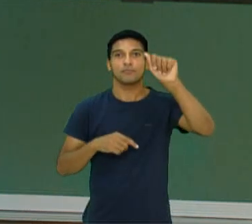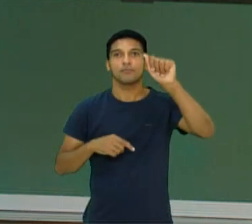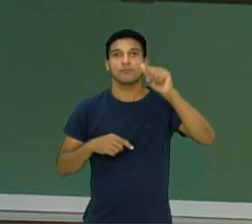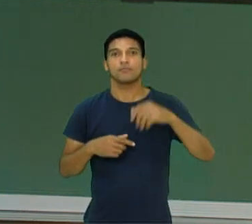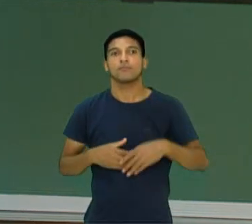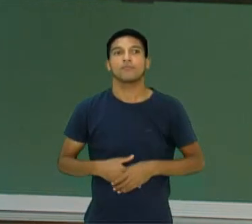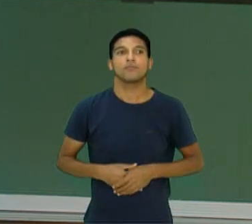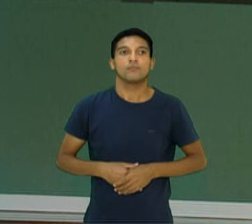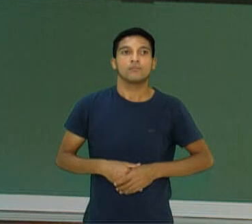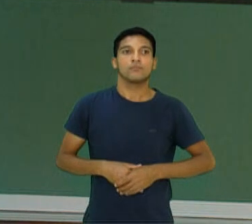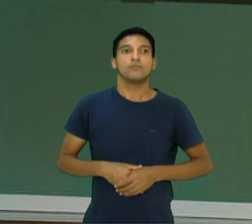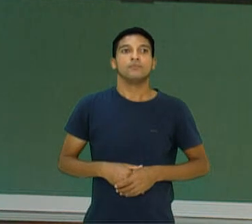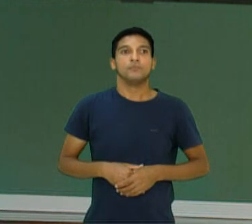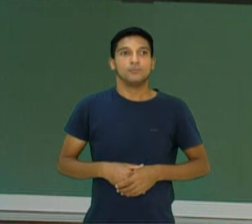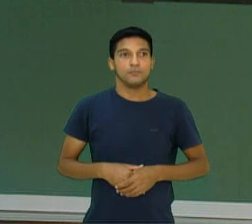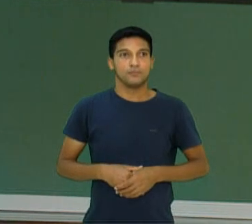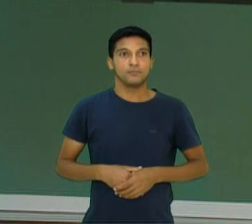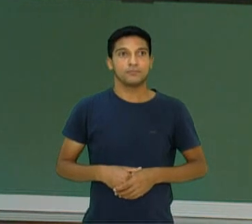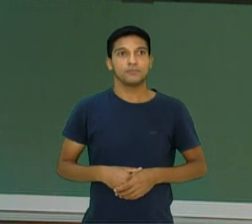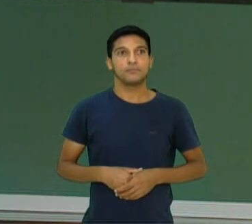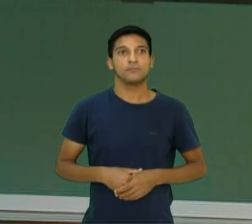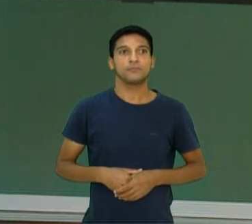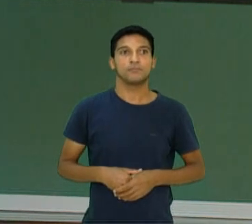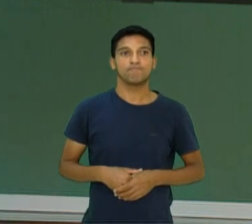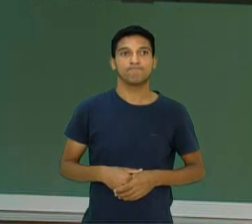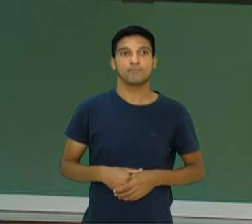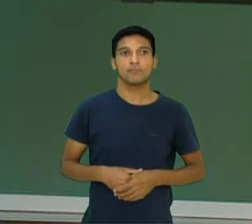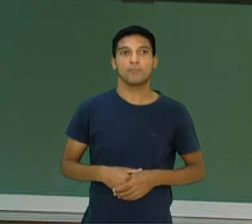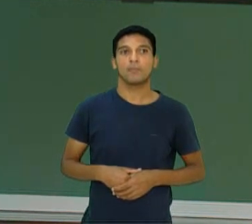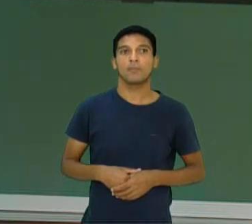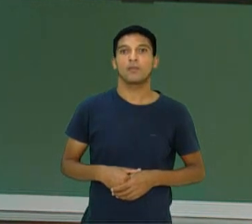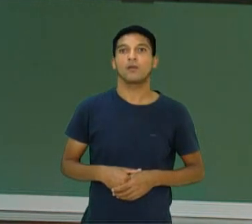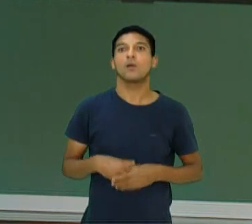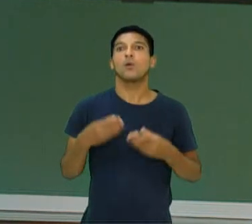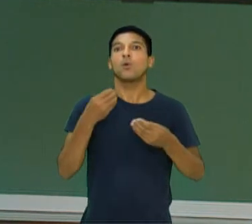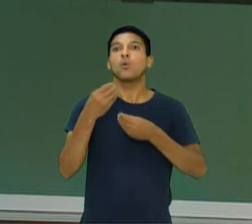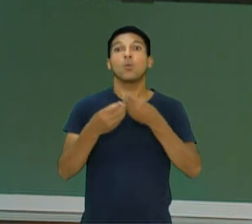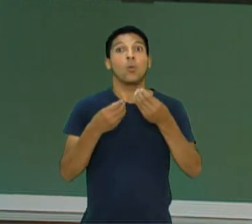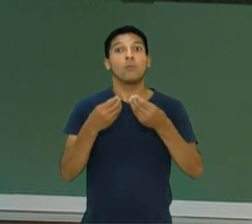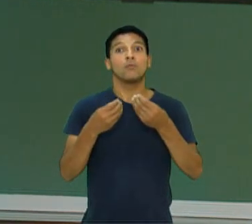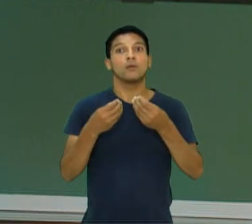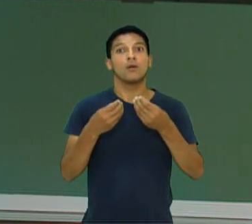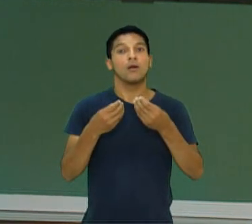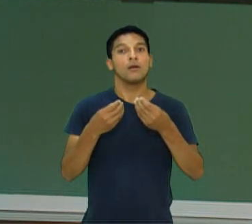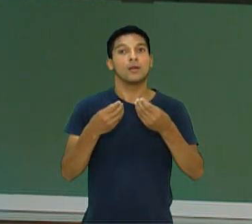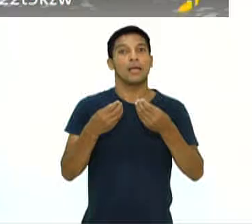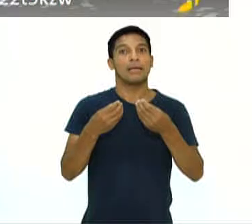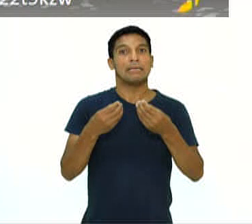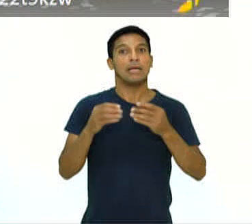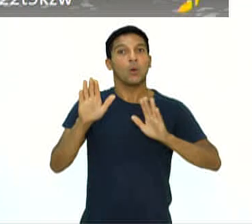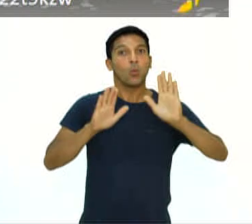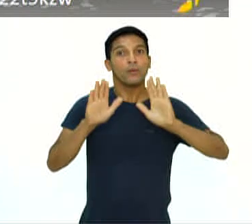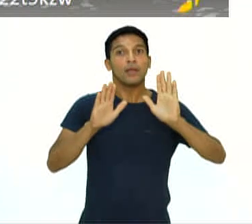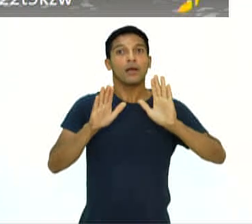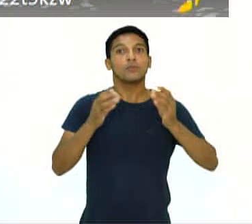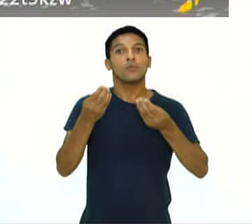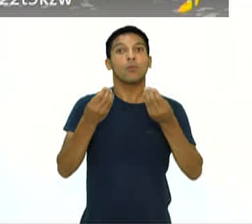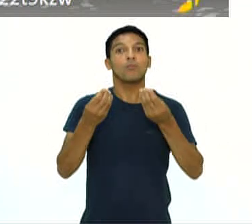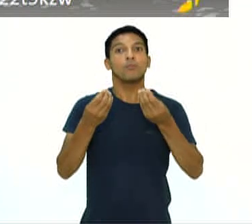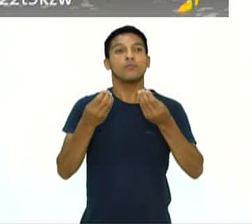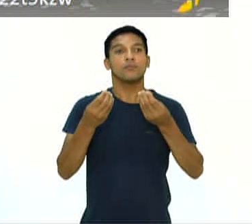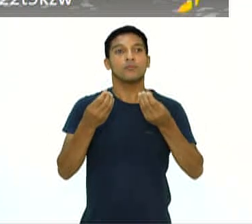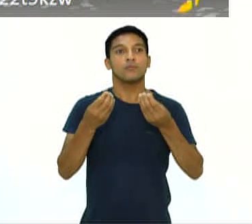com relação à segurança, como deve ser a conduta do praticante? Alternativa A, extremamente